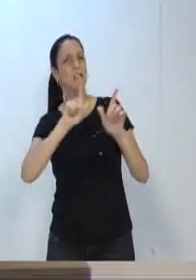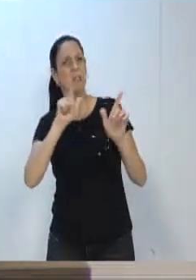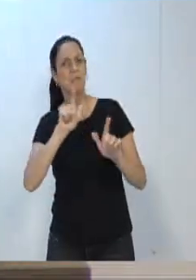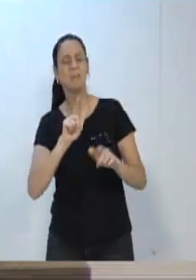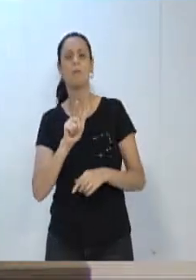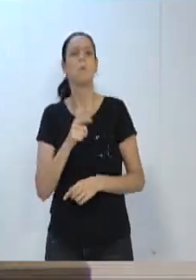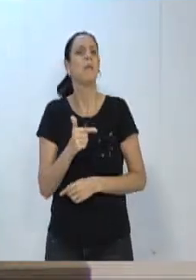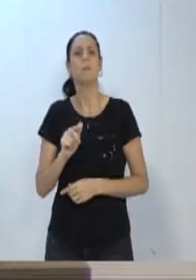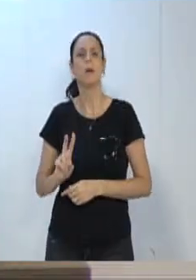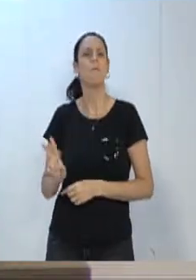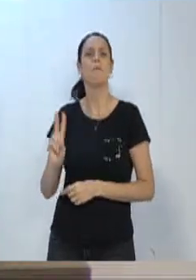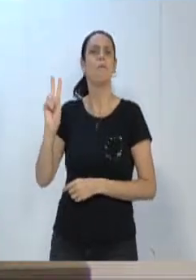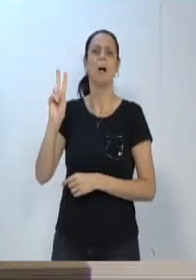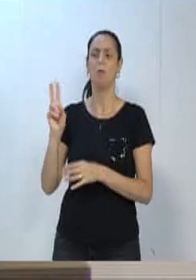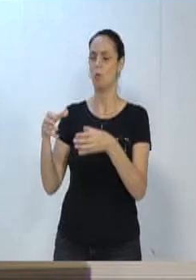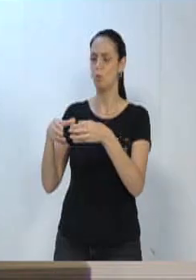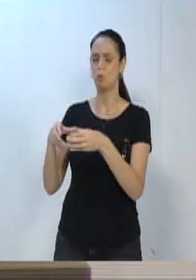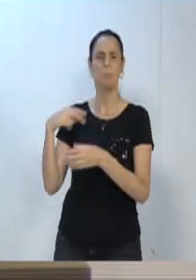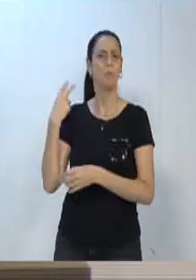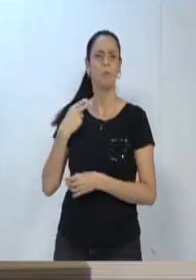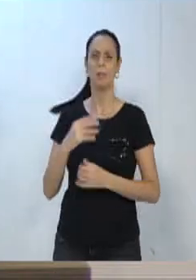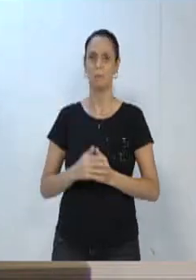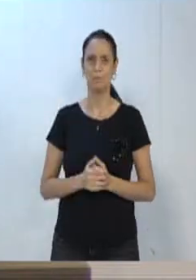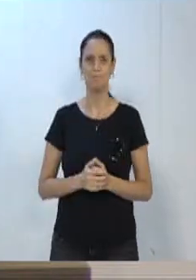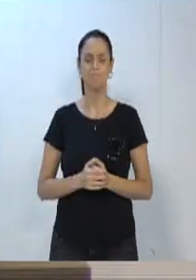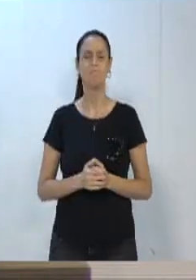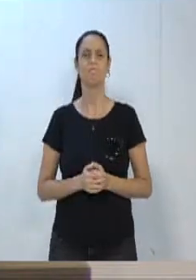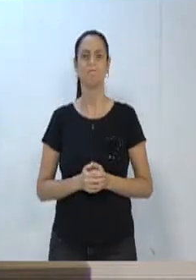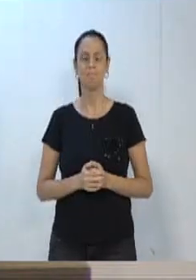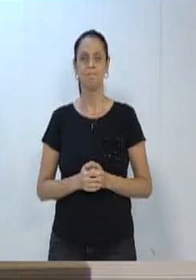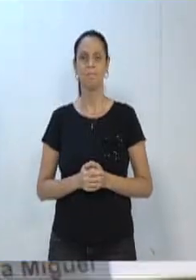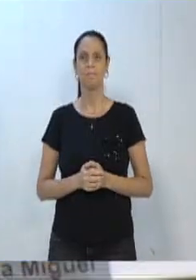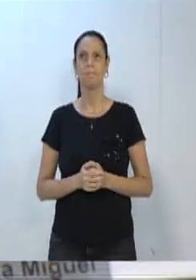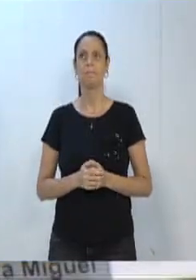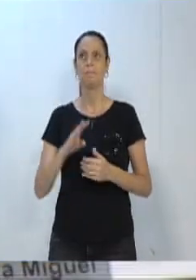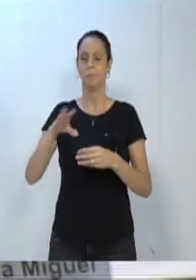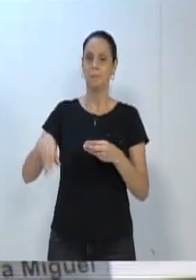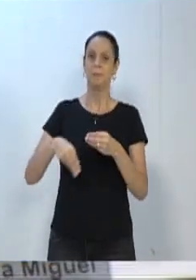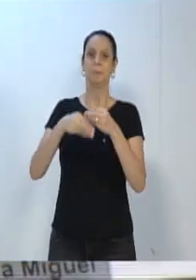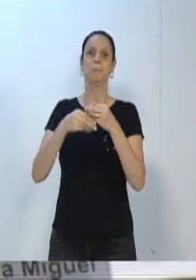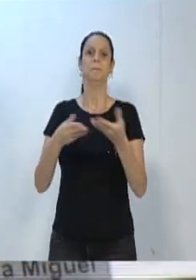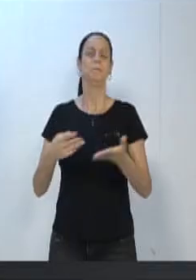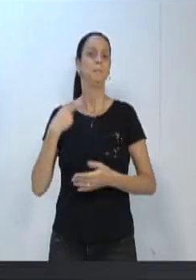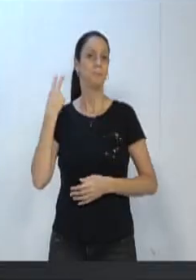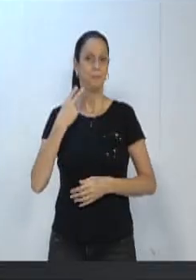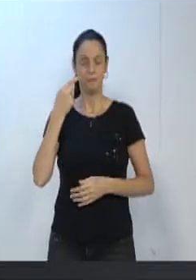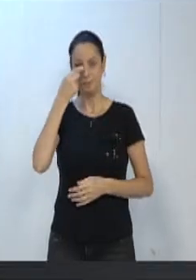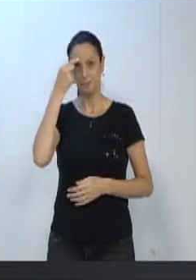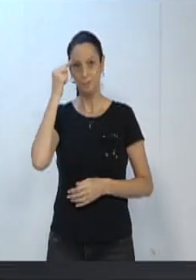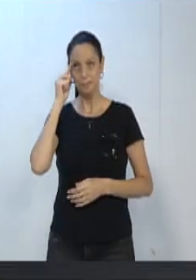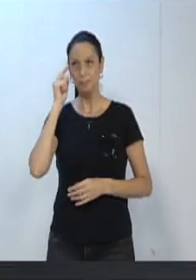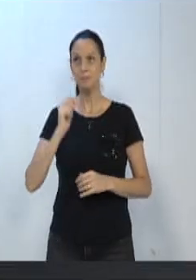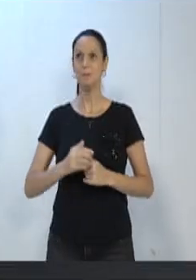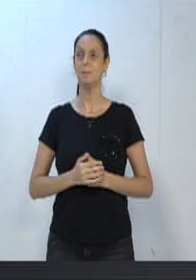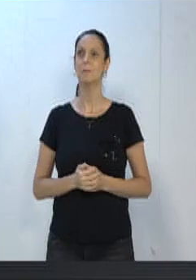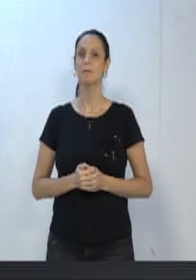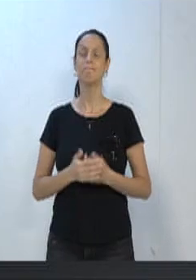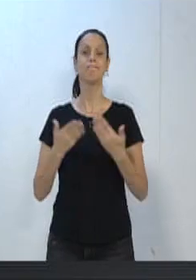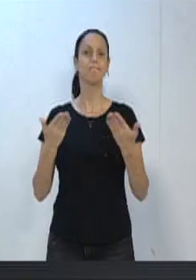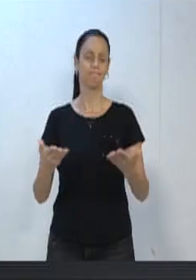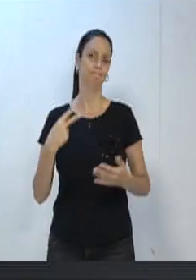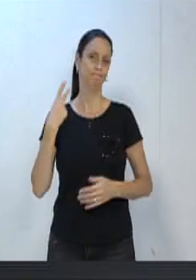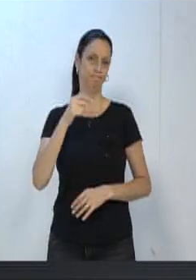na cidade e são responsáveis pela comunicação. Com autorização do orador, eu ouço a parte, vereadorito. Vereador Almir